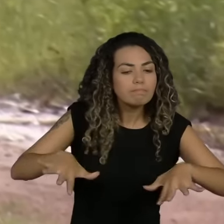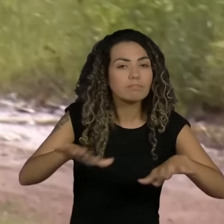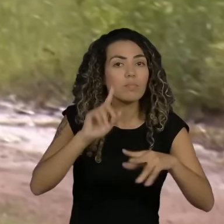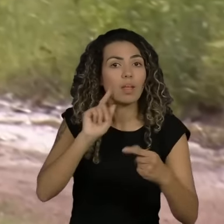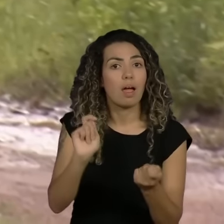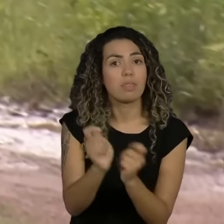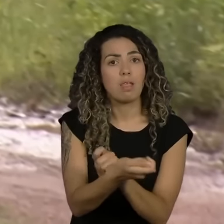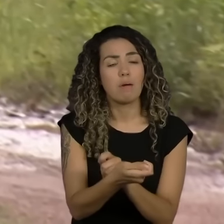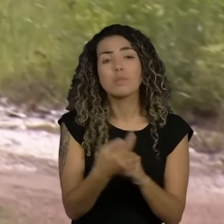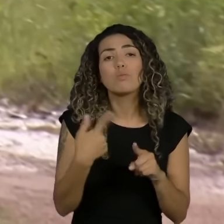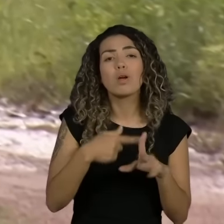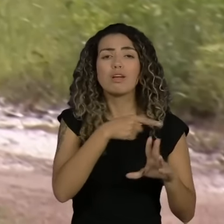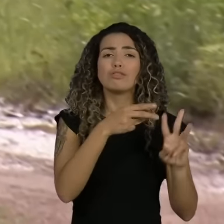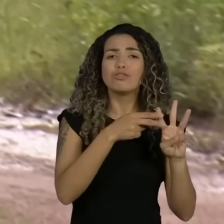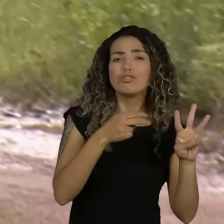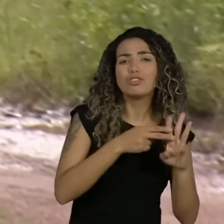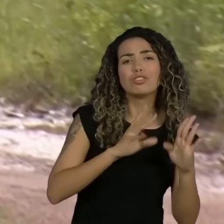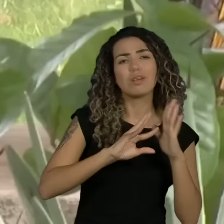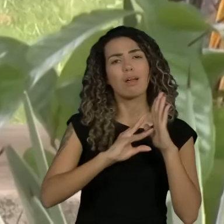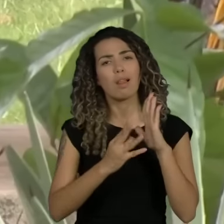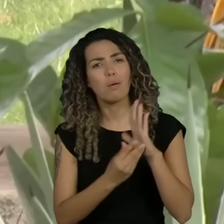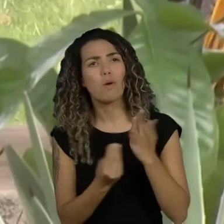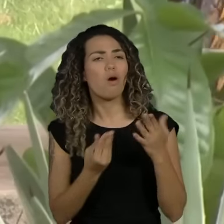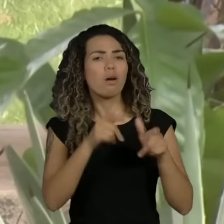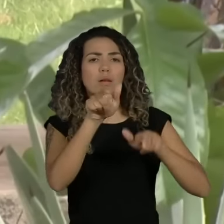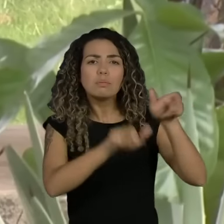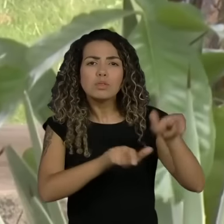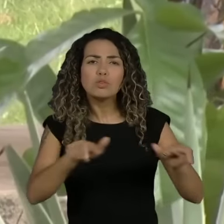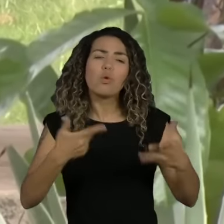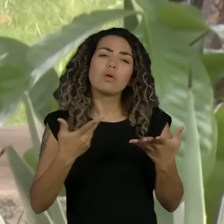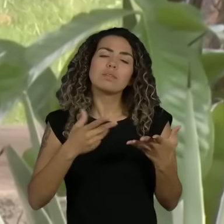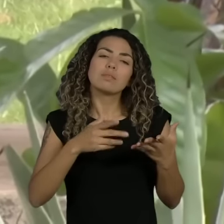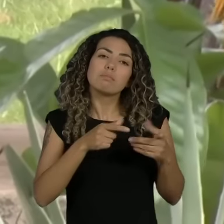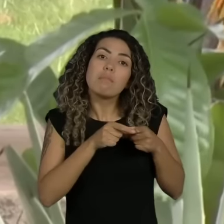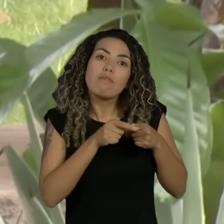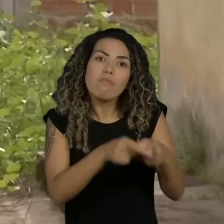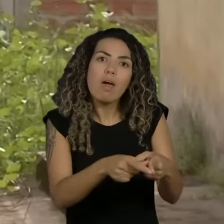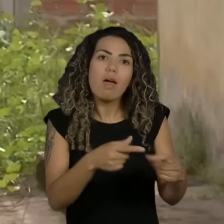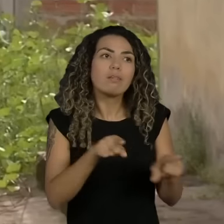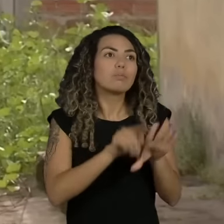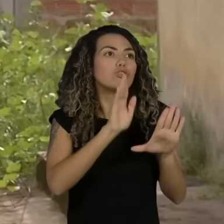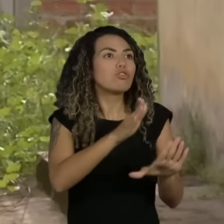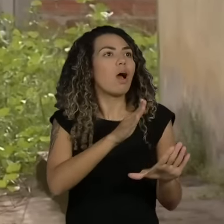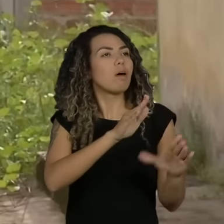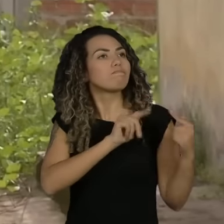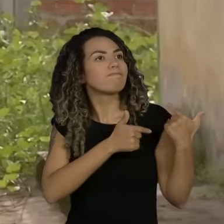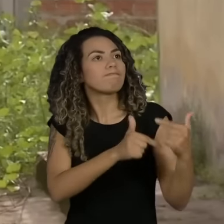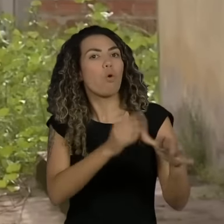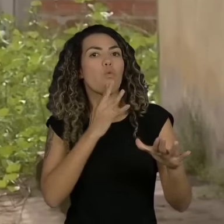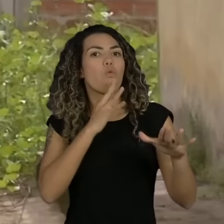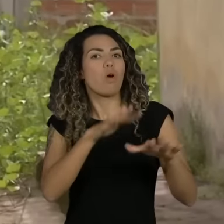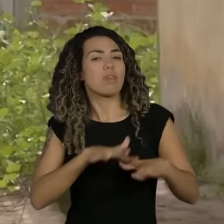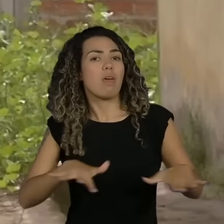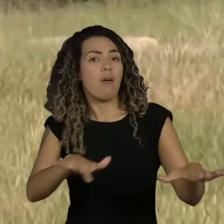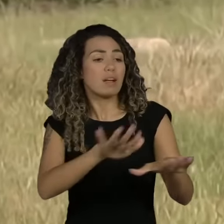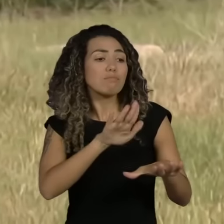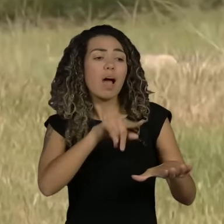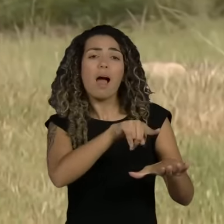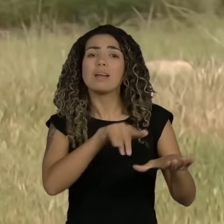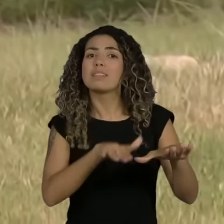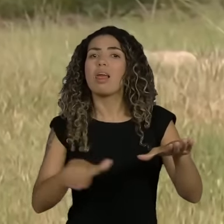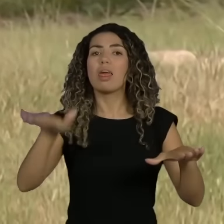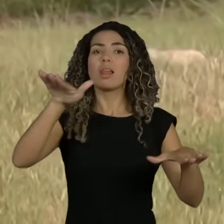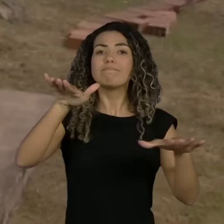indígenas, quilombolas, as comunidades tradicionais, junto das populações periféricas, são a camada da população mais vulnerabilizada